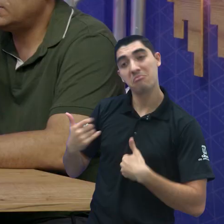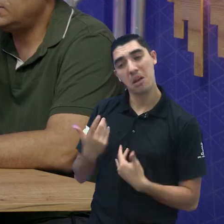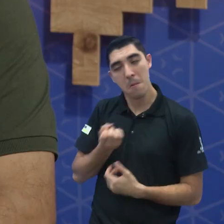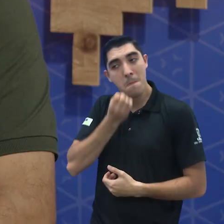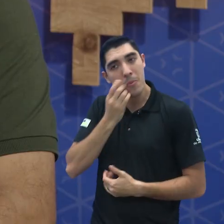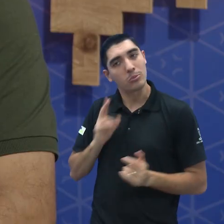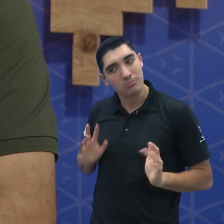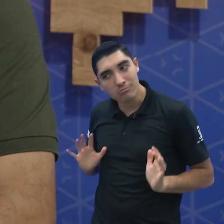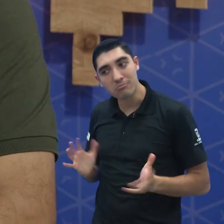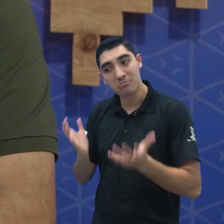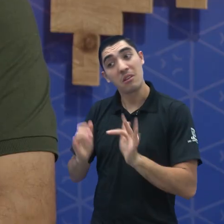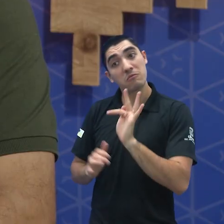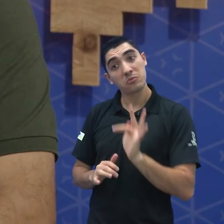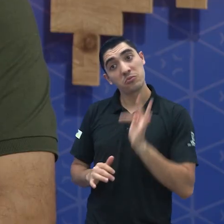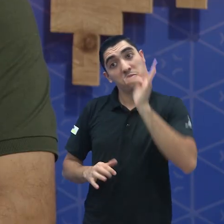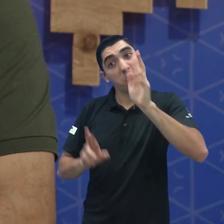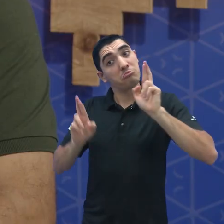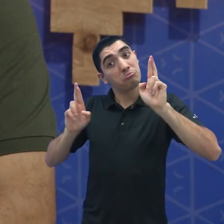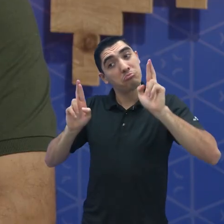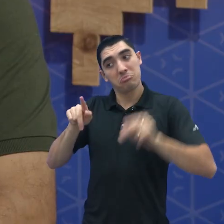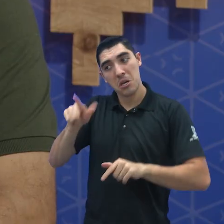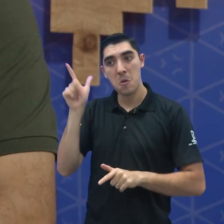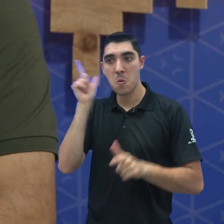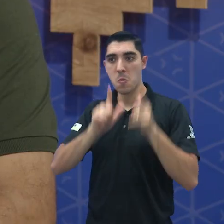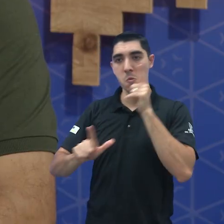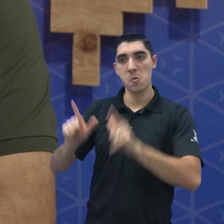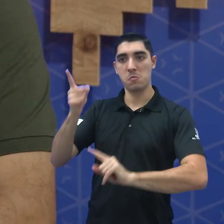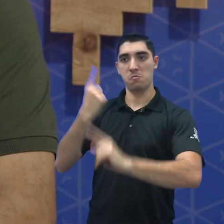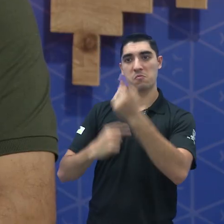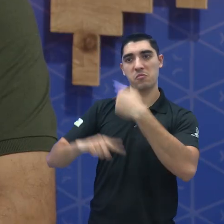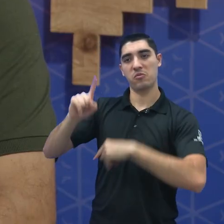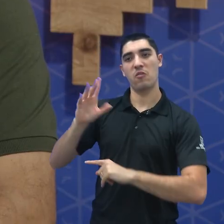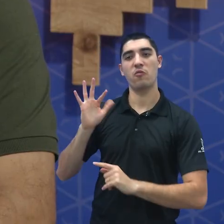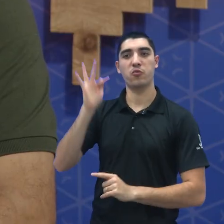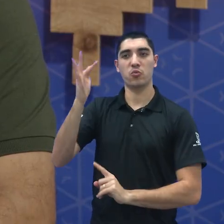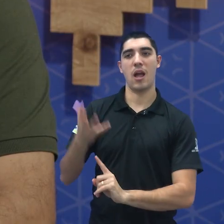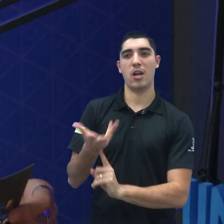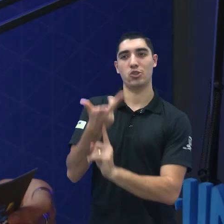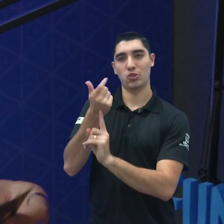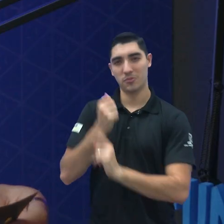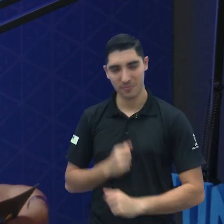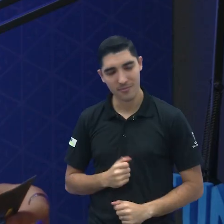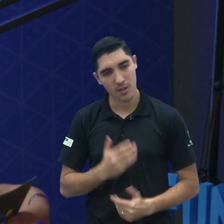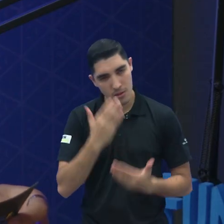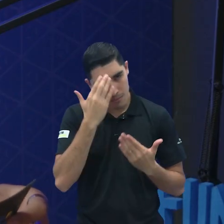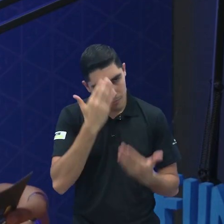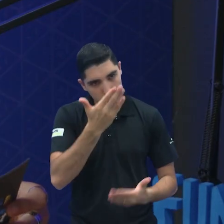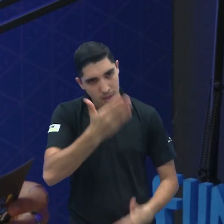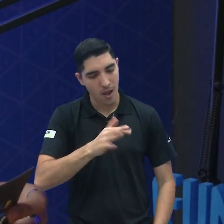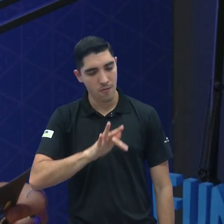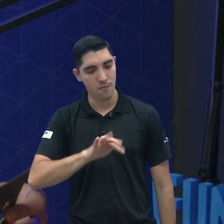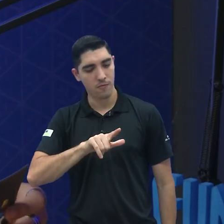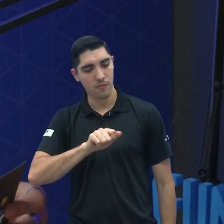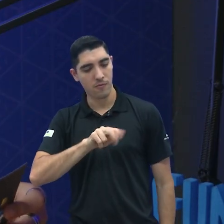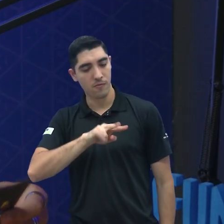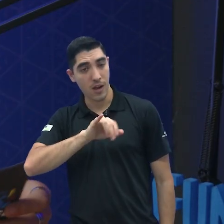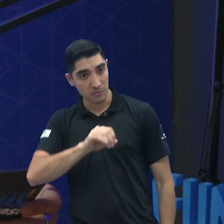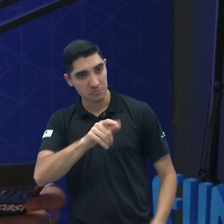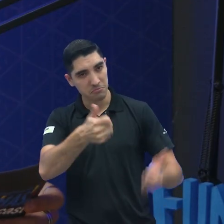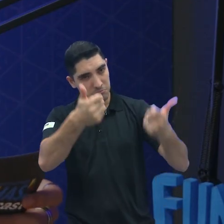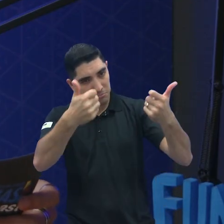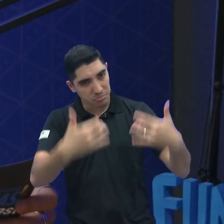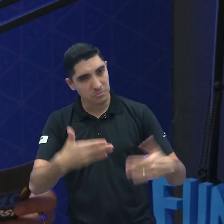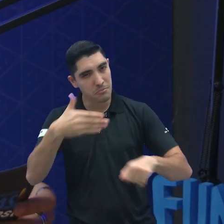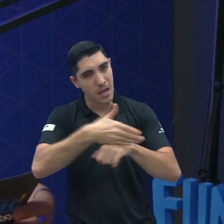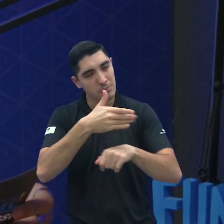sementinha para que a gente possa, talvez no futuro aí, colher e ter grandes artistas para a cidade. Muito obrigado, Flávio, pela sua participação e por